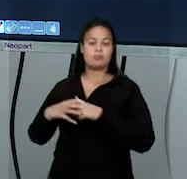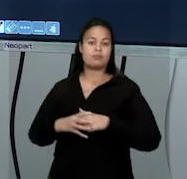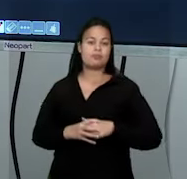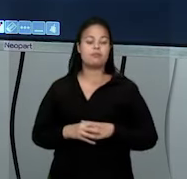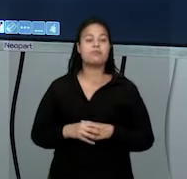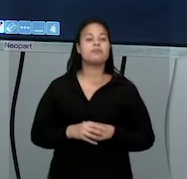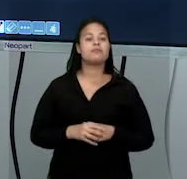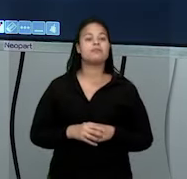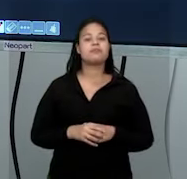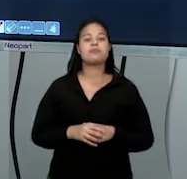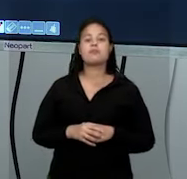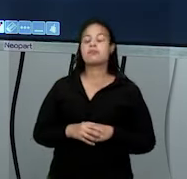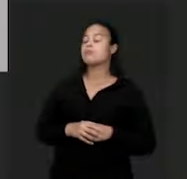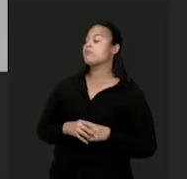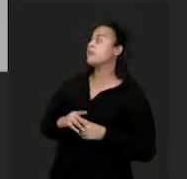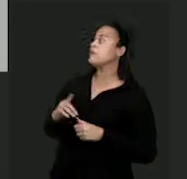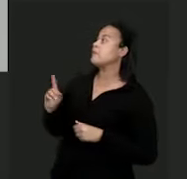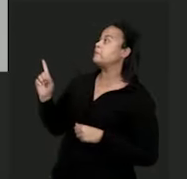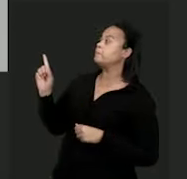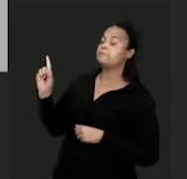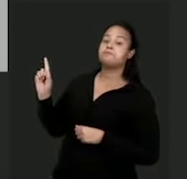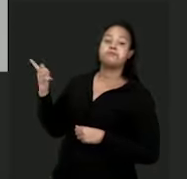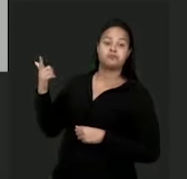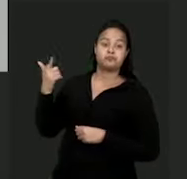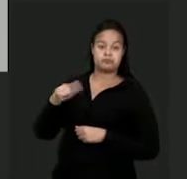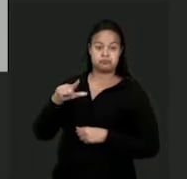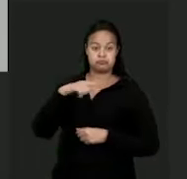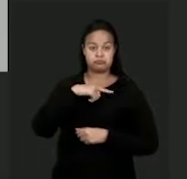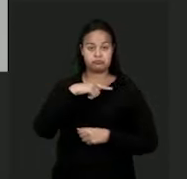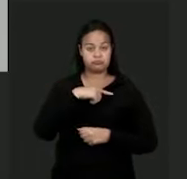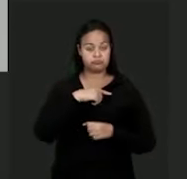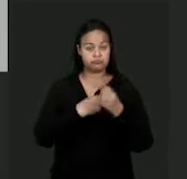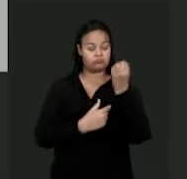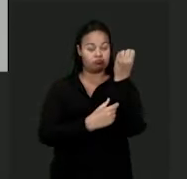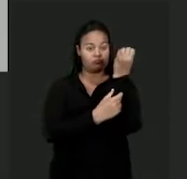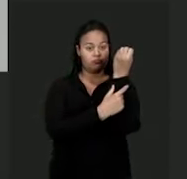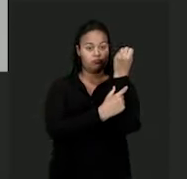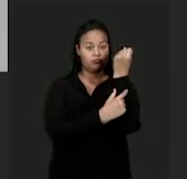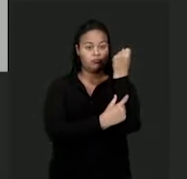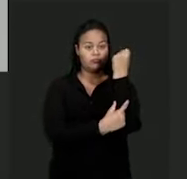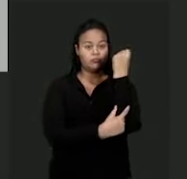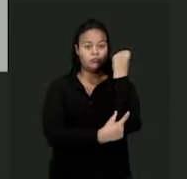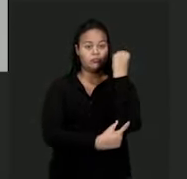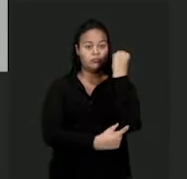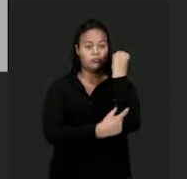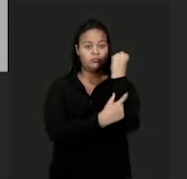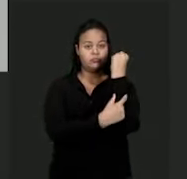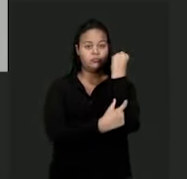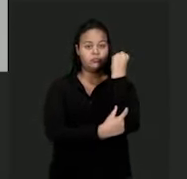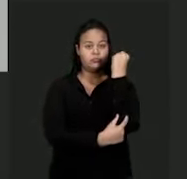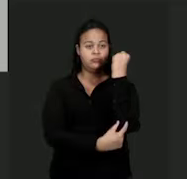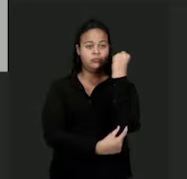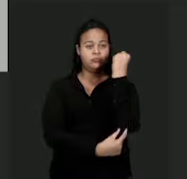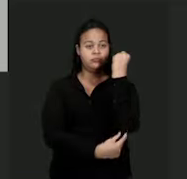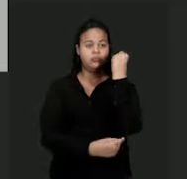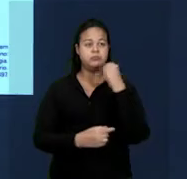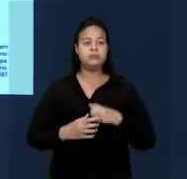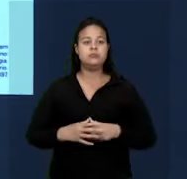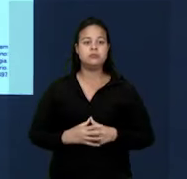Aqui eu tenho mais uma imagem da medula espinhal. Então, eu tenho aqui, ó, as